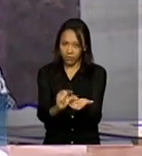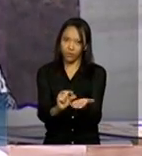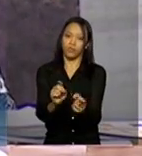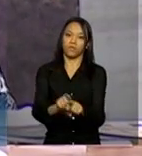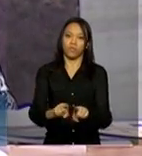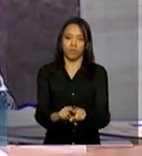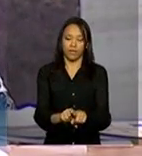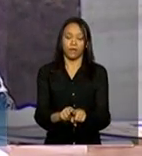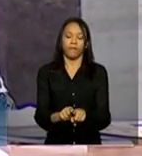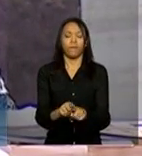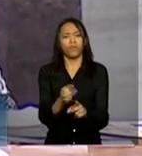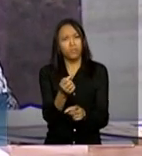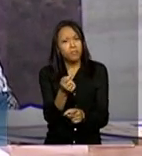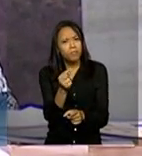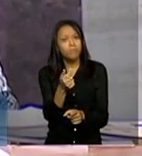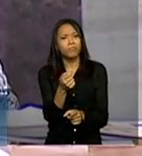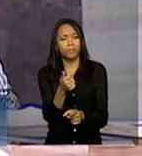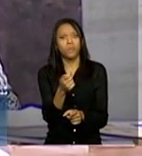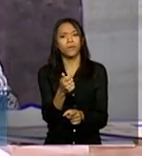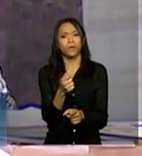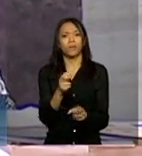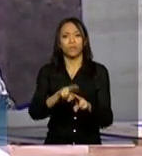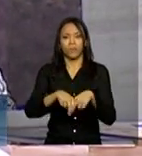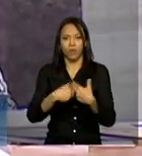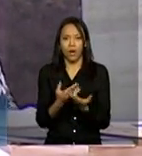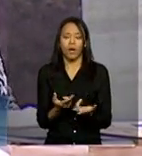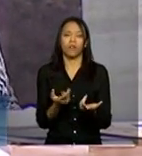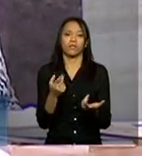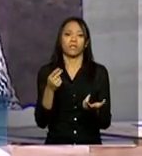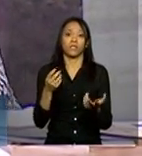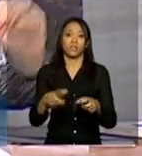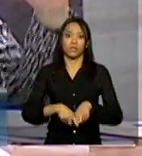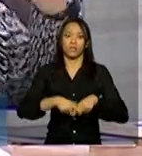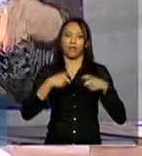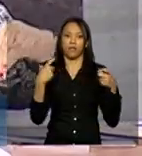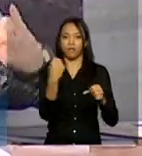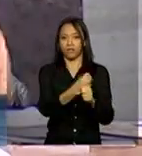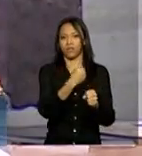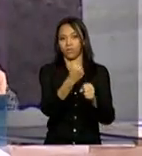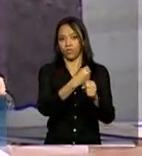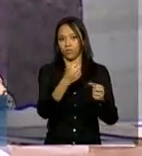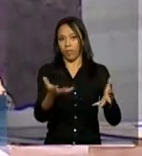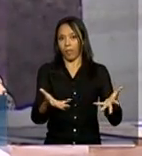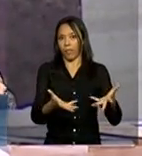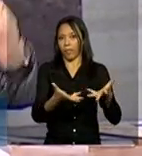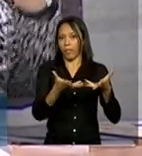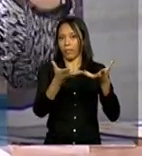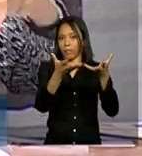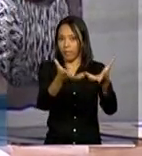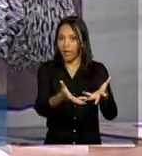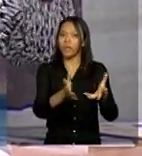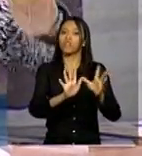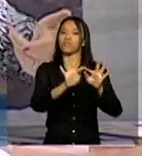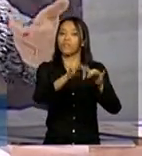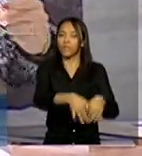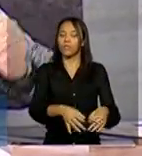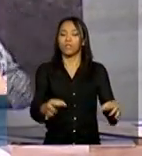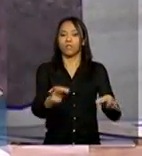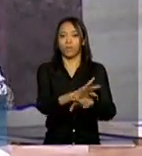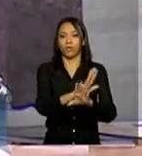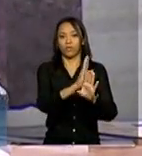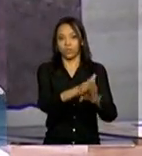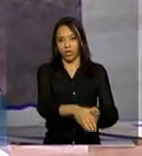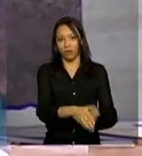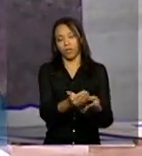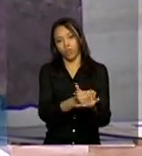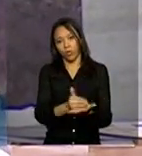variação bastante pequena em função desses grandes investimentos que se encerraram, então, até começar